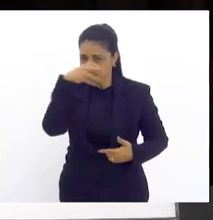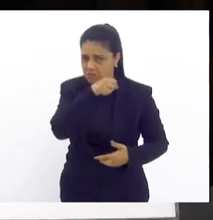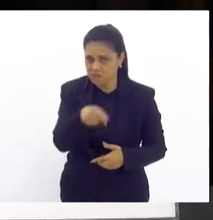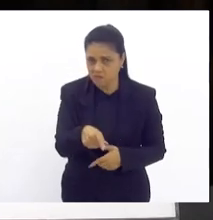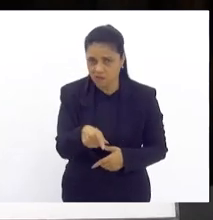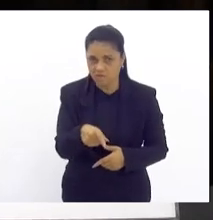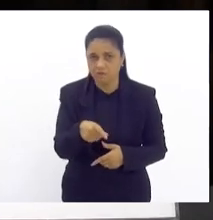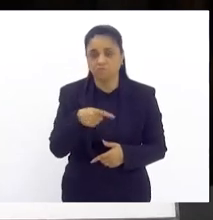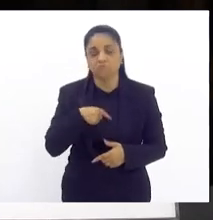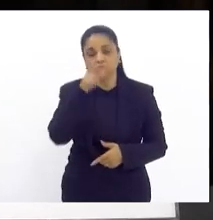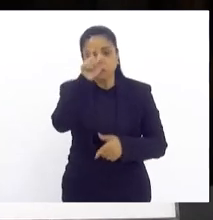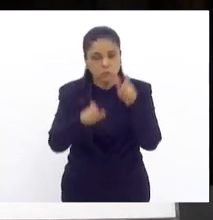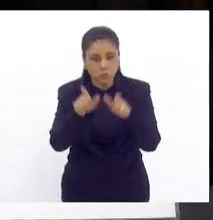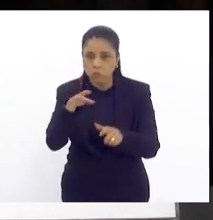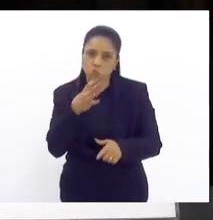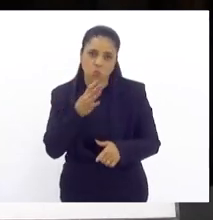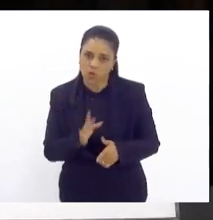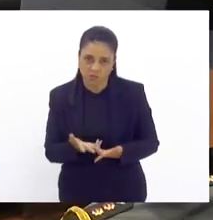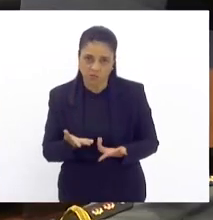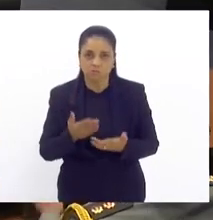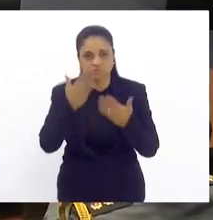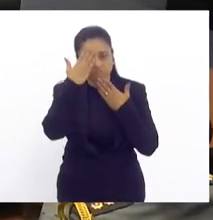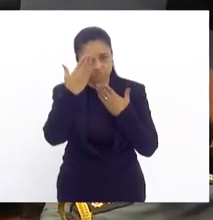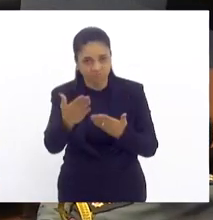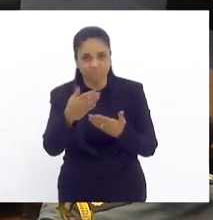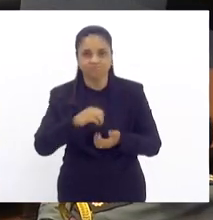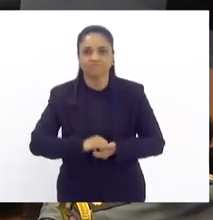que vocês não conhecem. Obrigado.